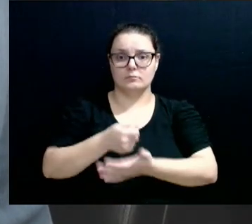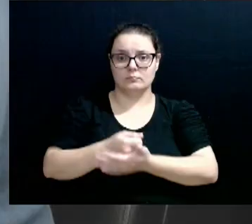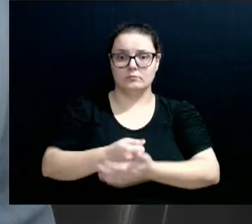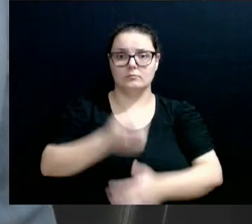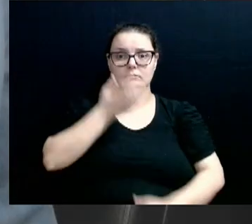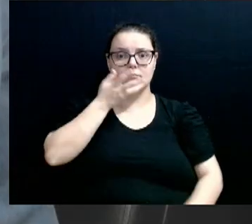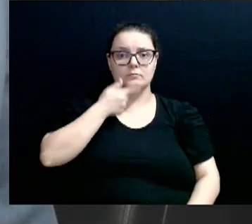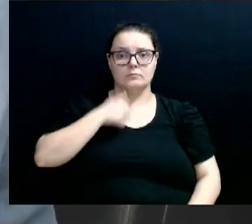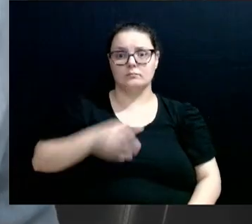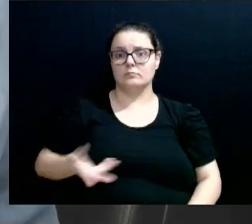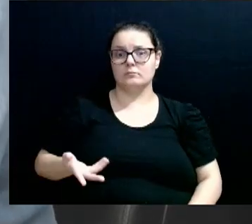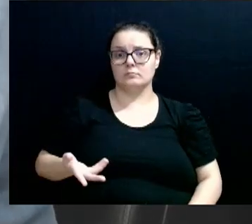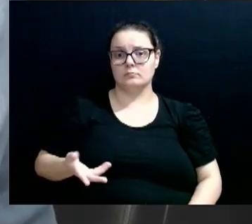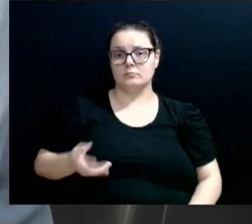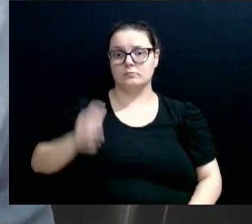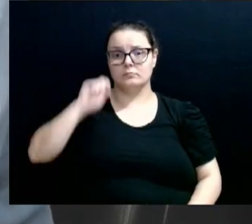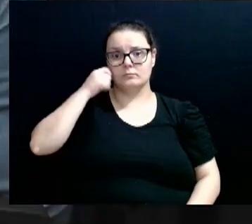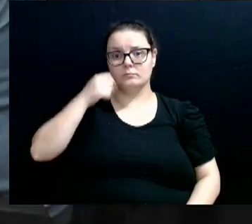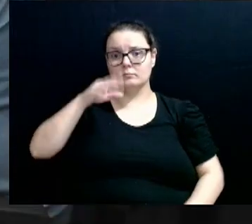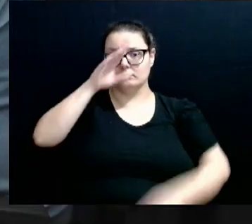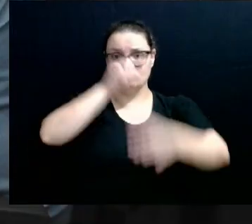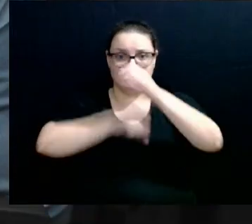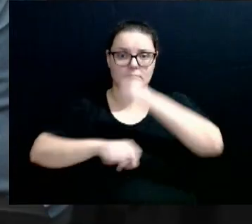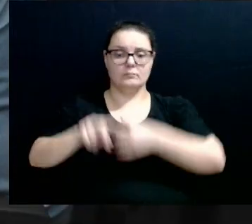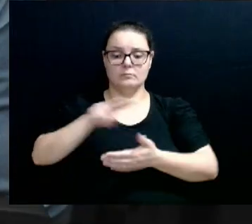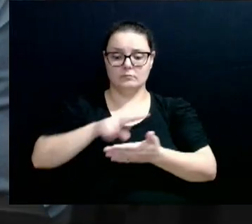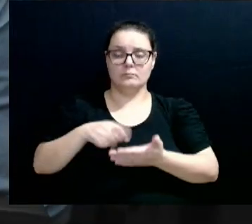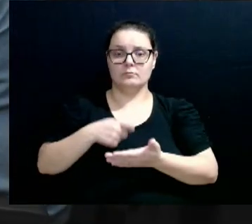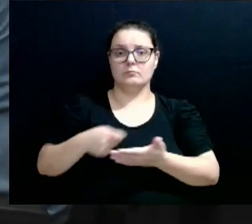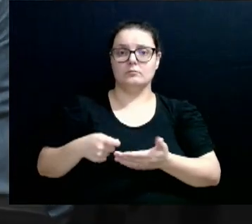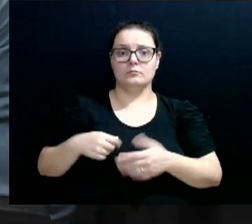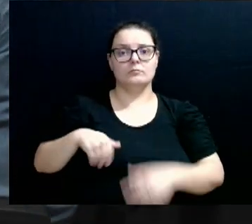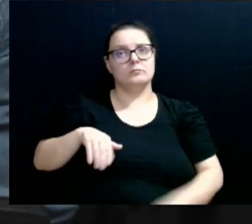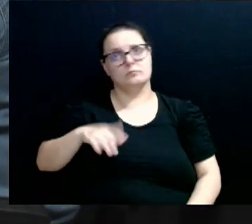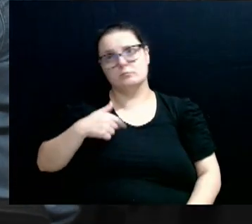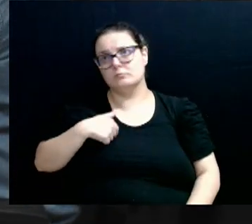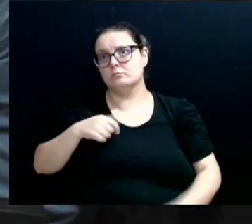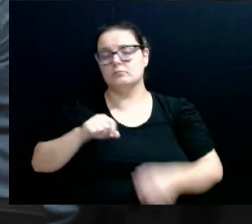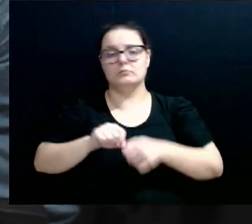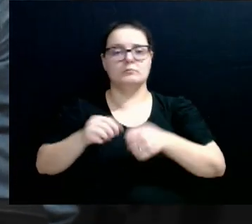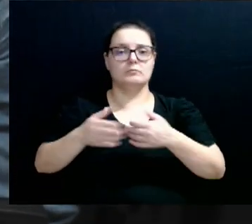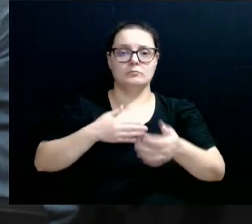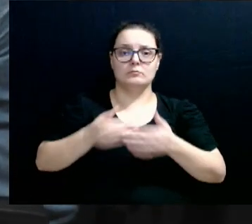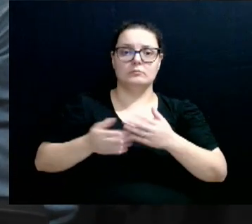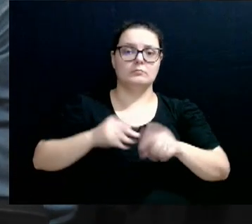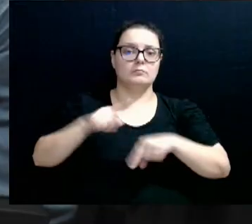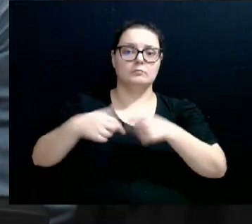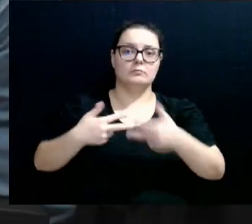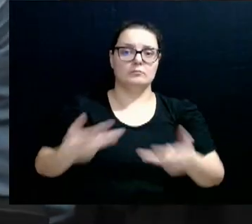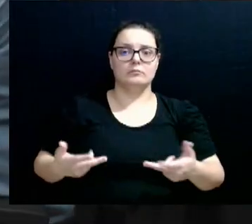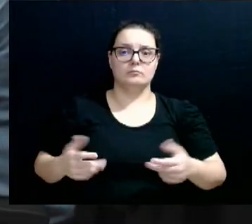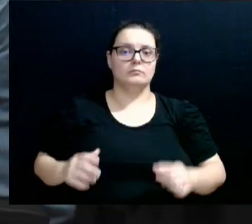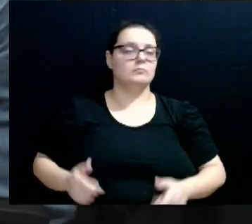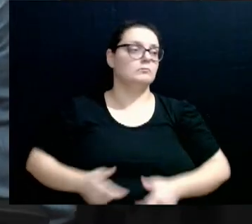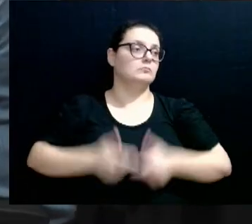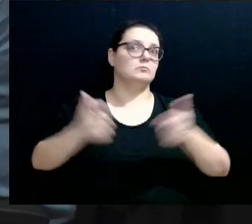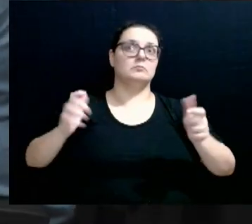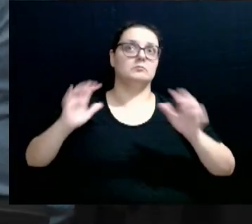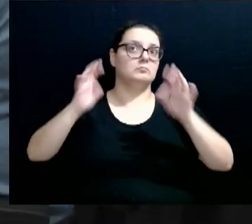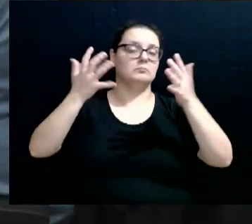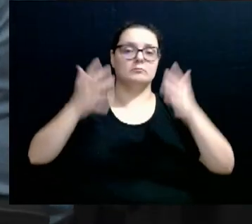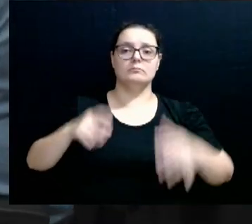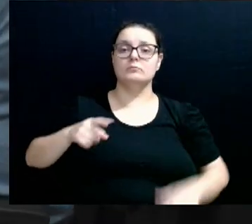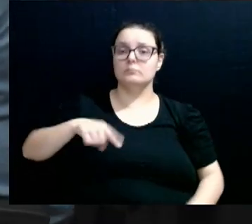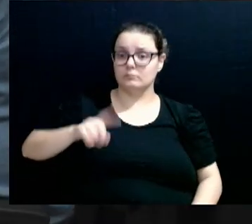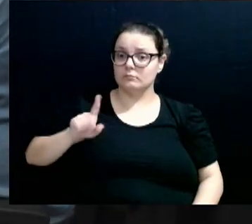escrever. Exatamente. Por mais que eu faça qualquer outra coisa, né? Não adianta eu fazer grandes eventos, eles são importantes,